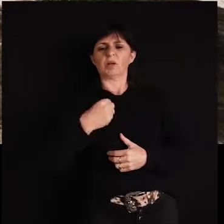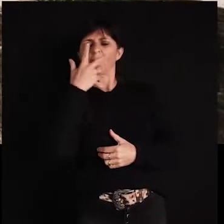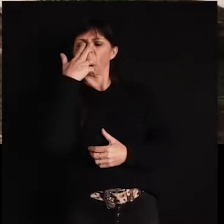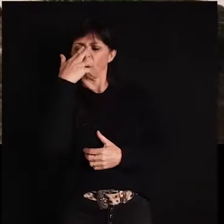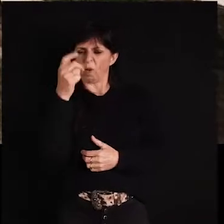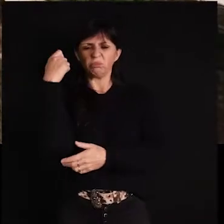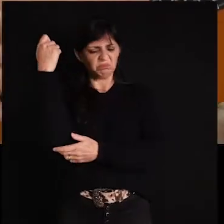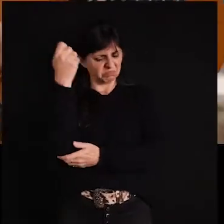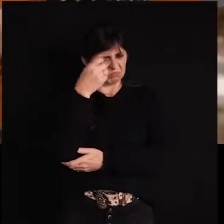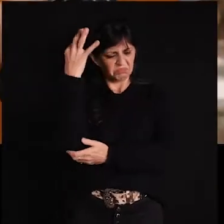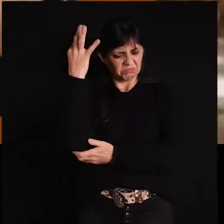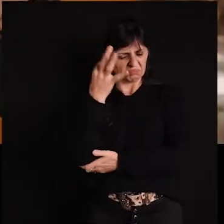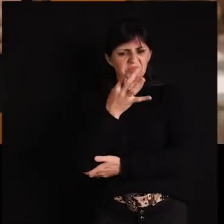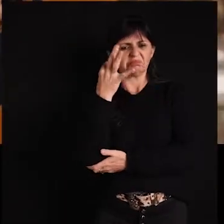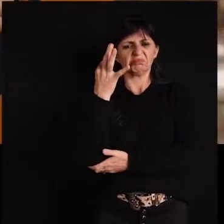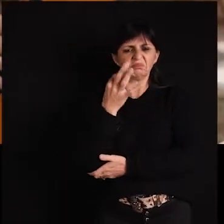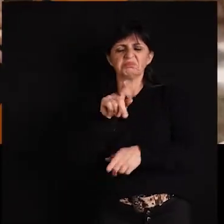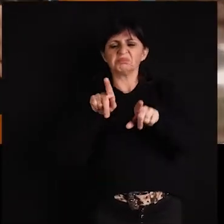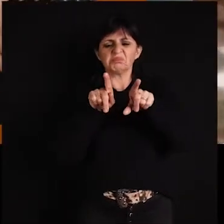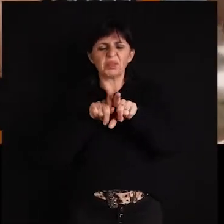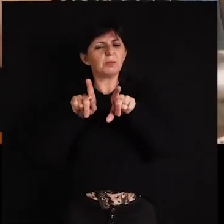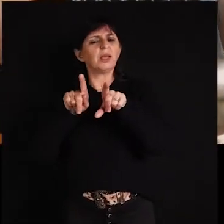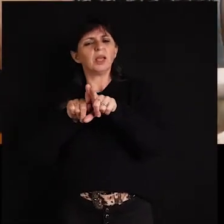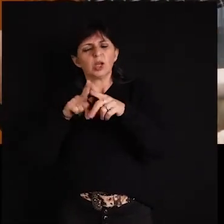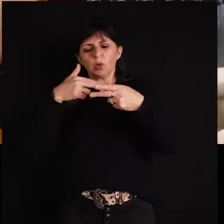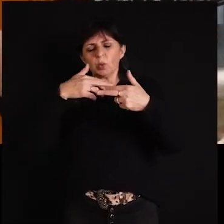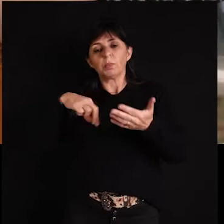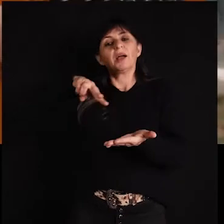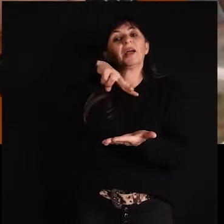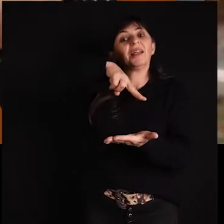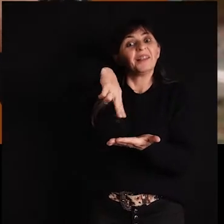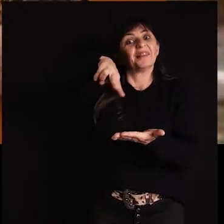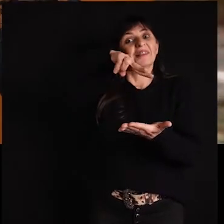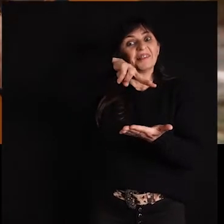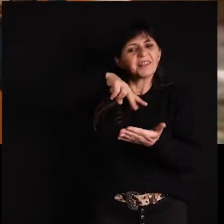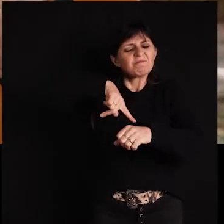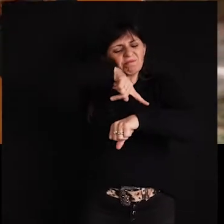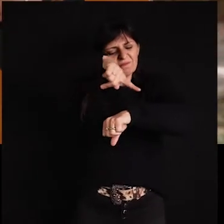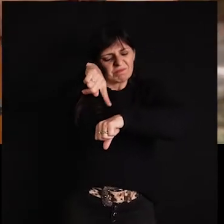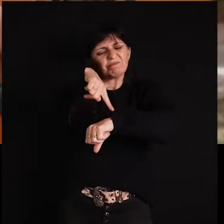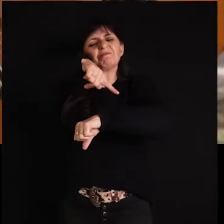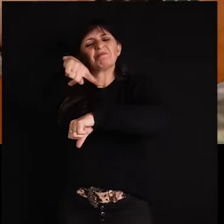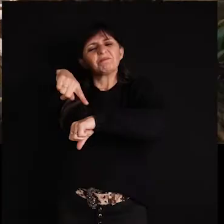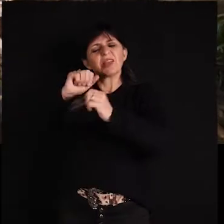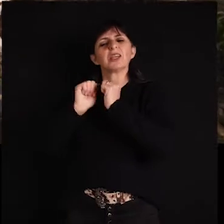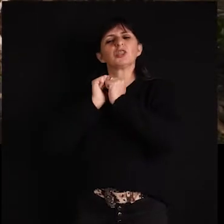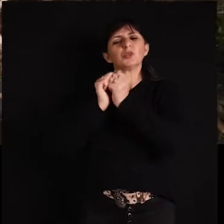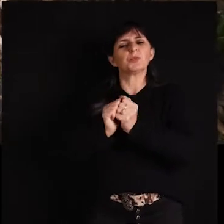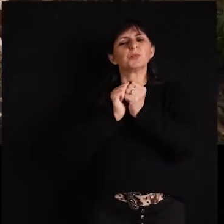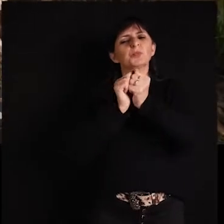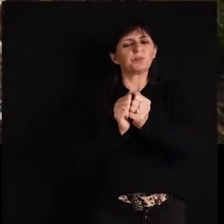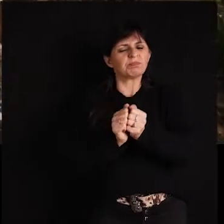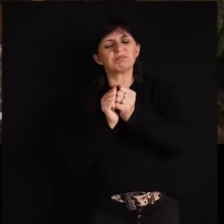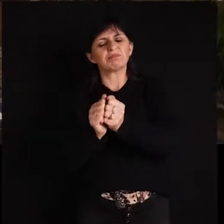aprova, as melenas englosturadas pra bailar fazer a hora, dando de mão ao cambicho